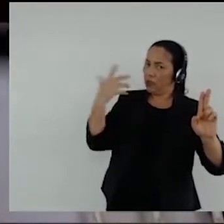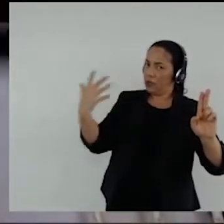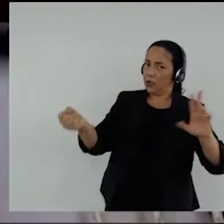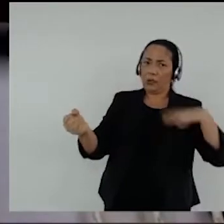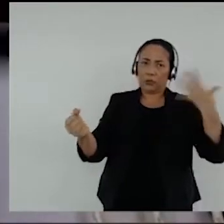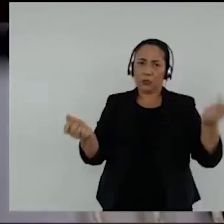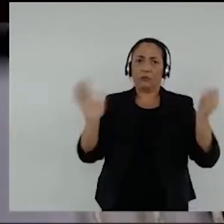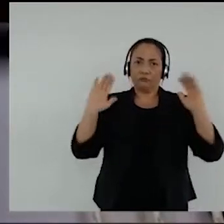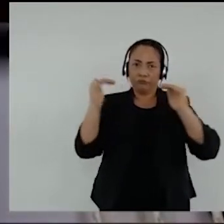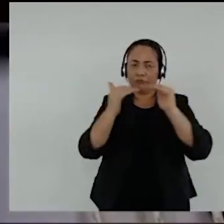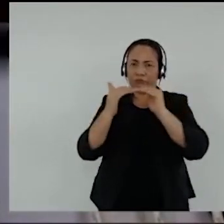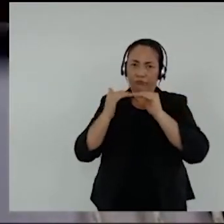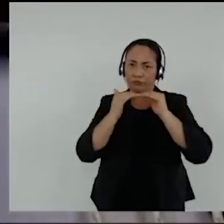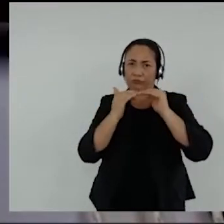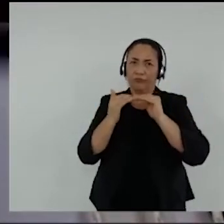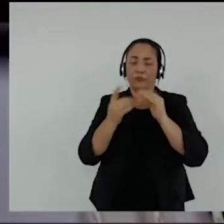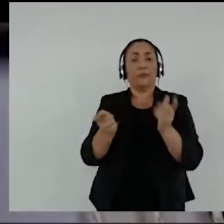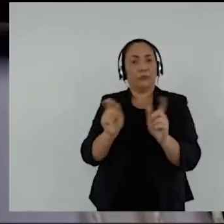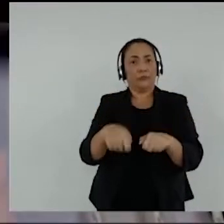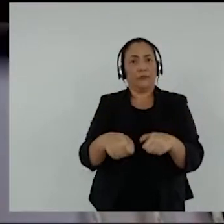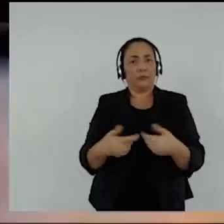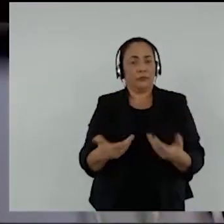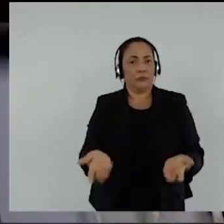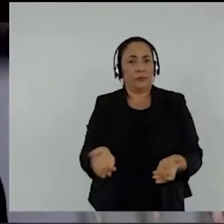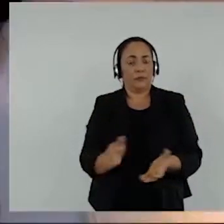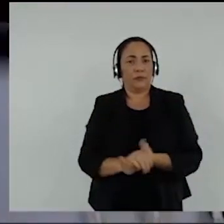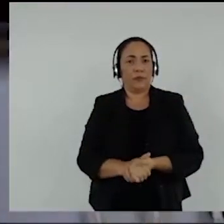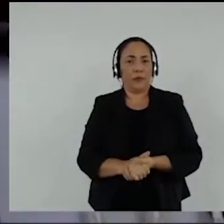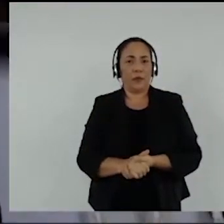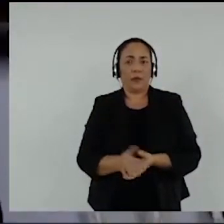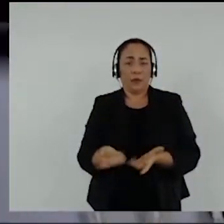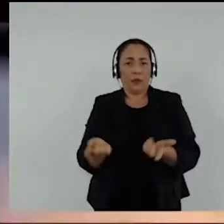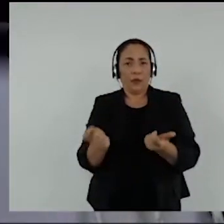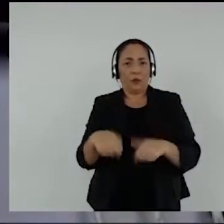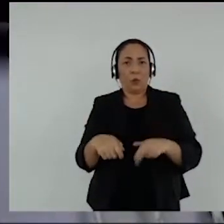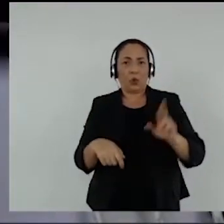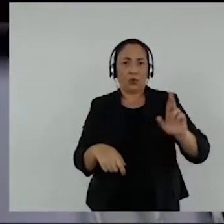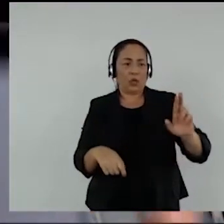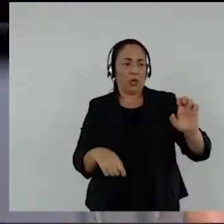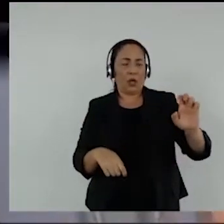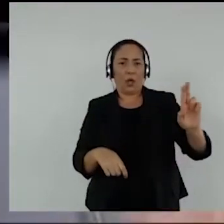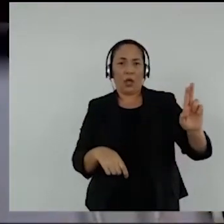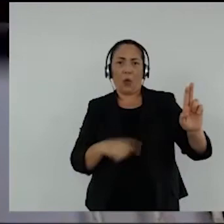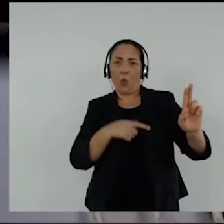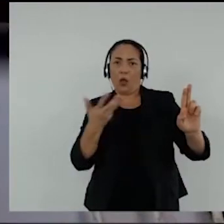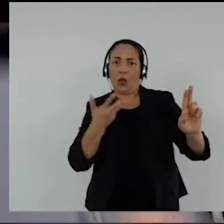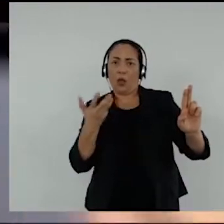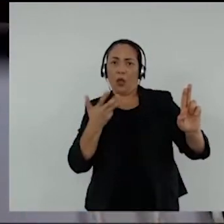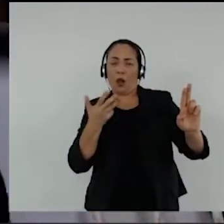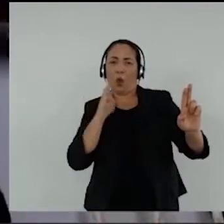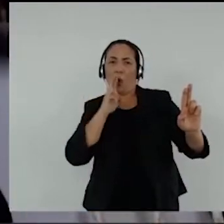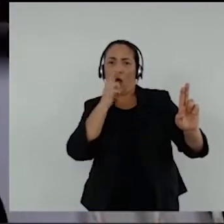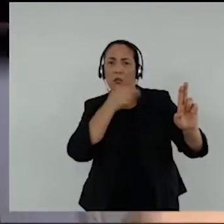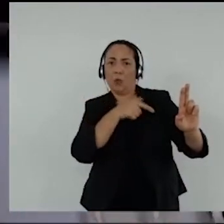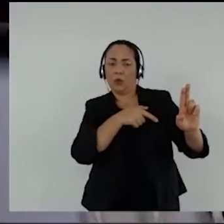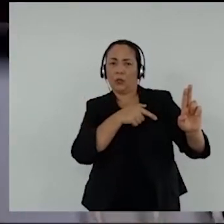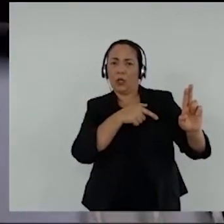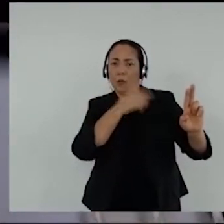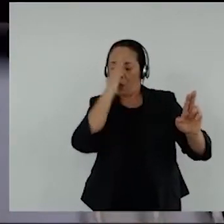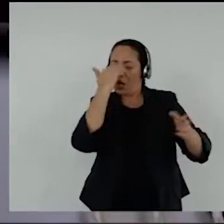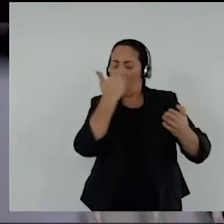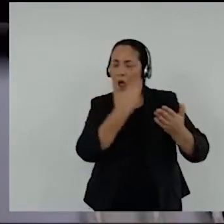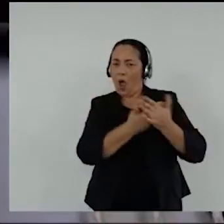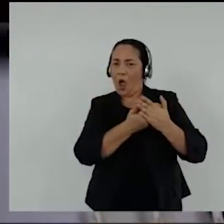etc., seria possível, porque eventualmente, né, ele pode querer ser julgado mais rapidamente, logo, até porque confia numa absolvição,